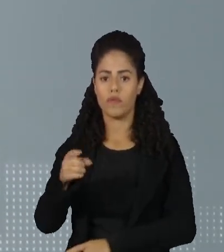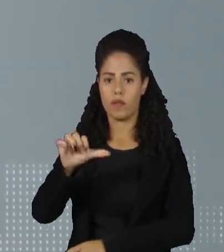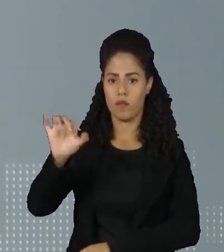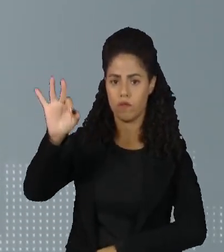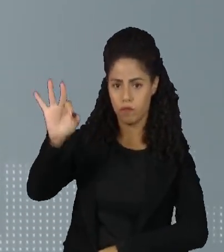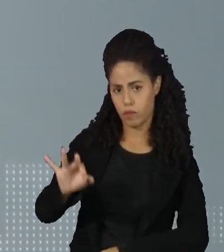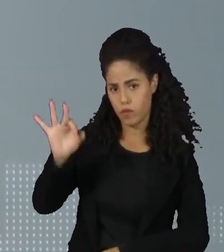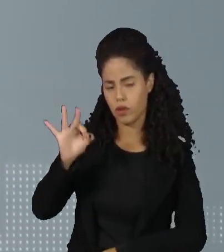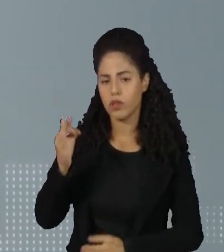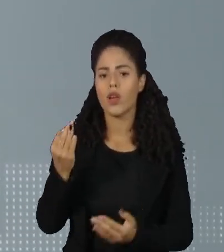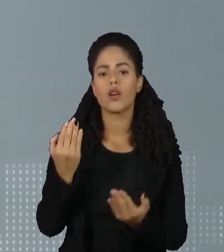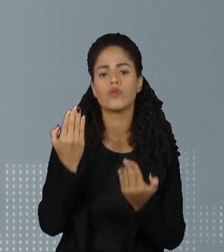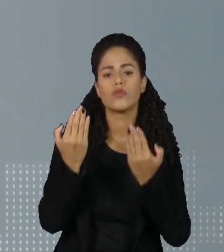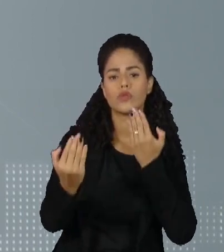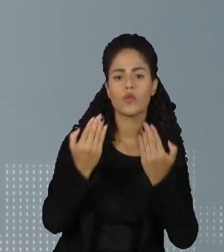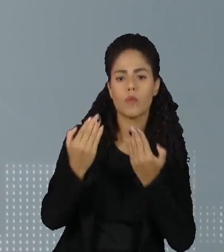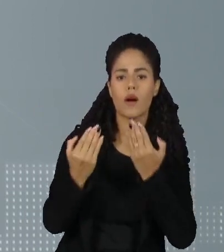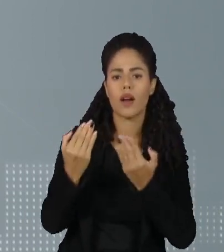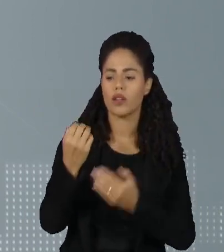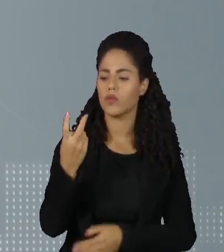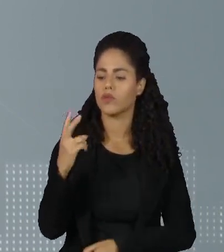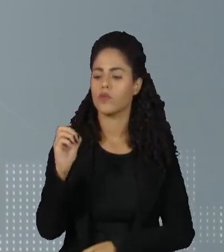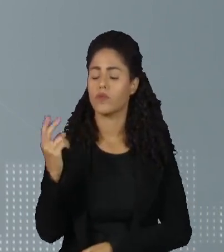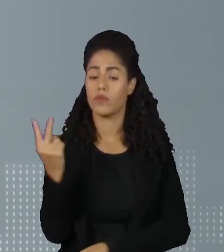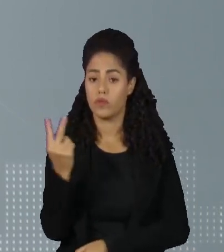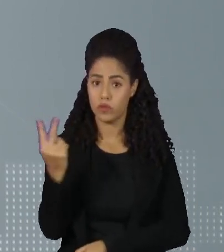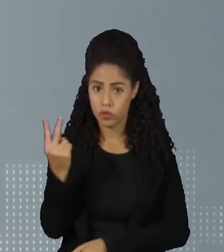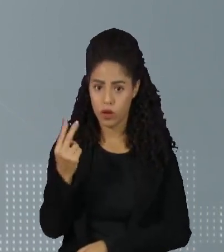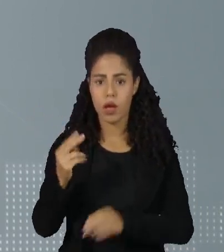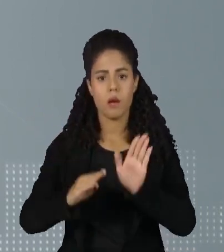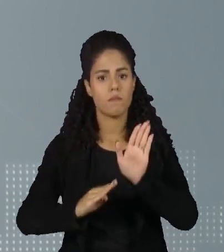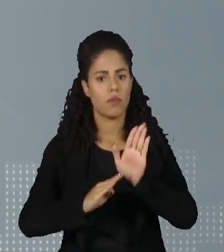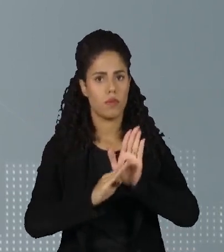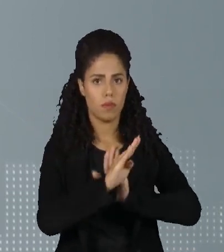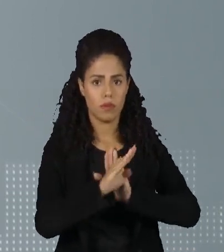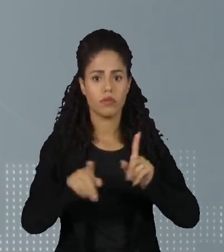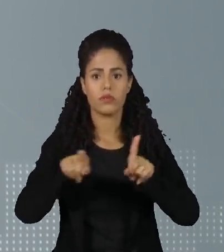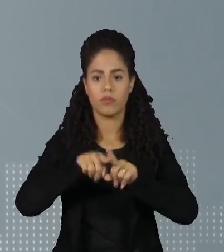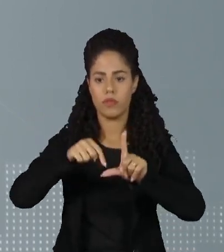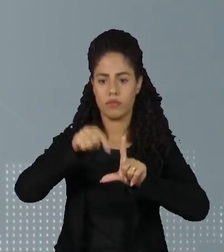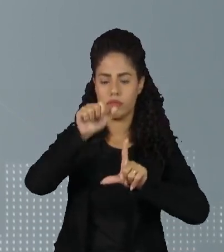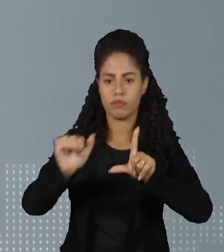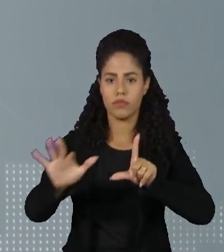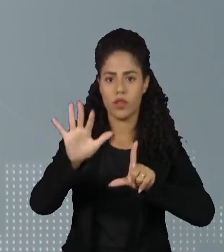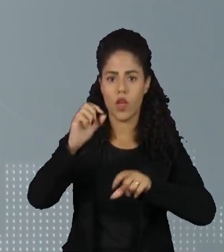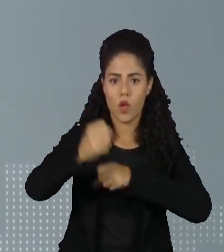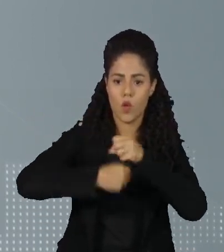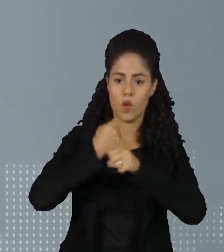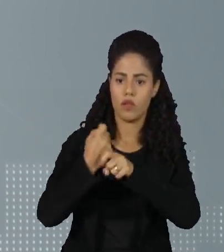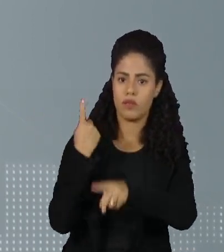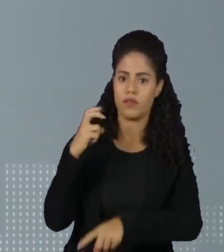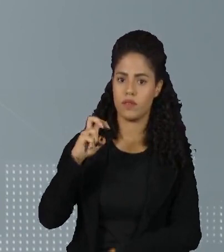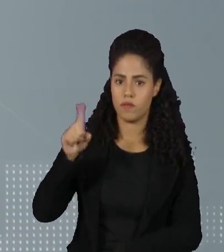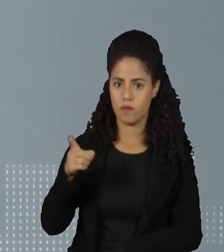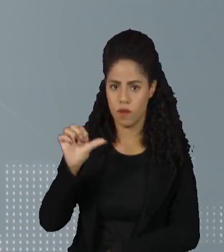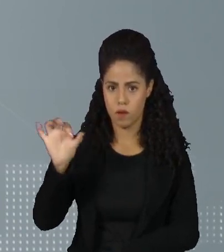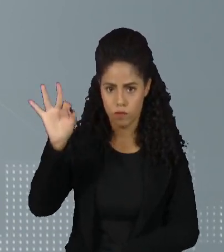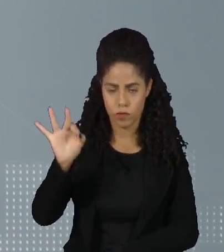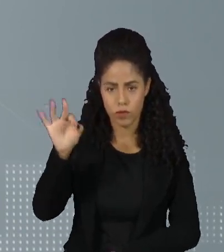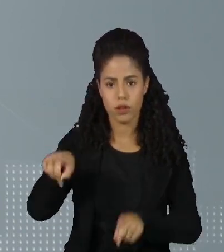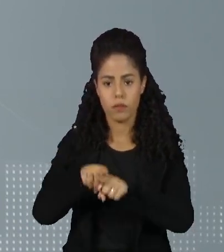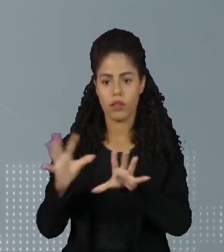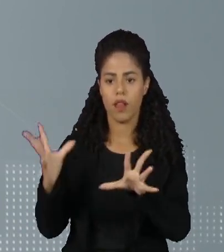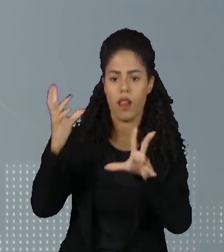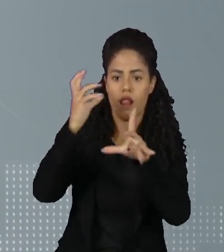8,9% em relação ao valor do mínimo em 2022. O aumento leva em conta a inflação do ano passado de 5,9%, somada